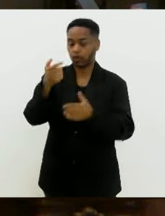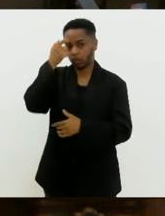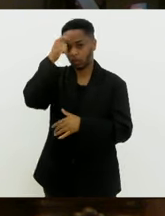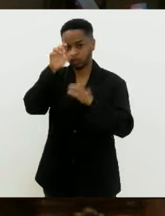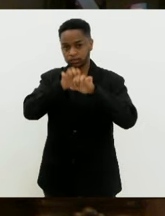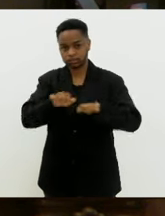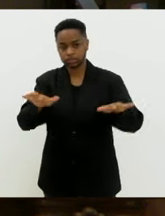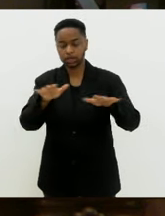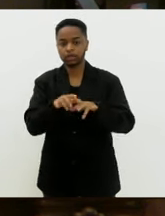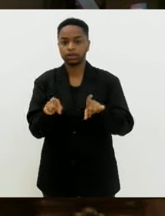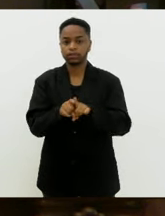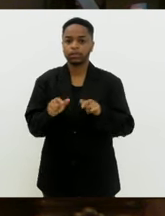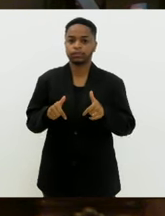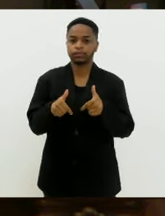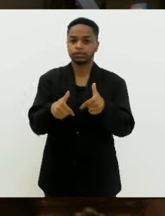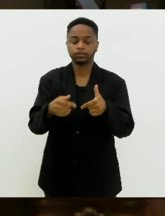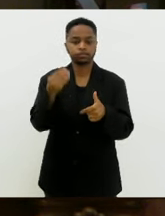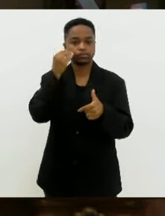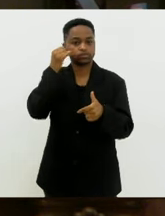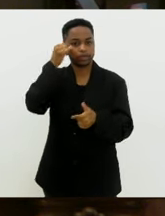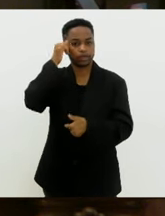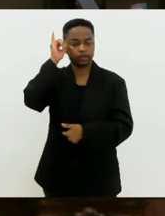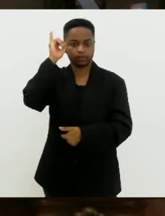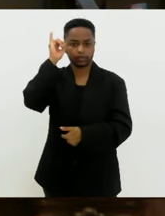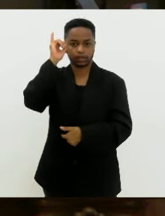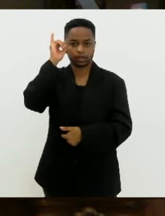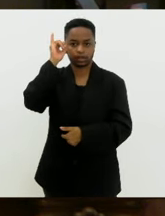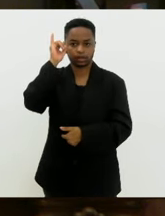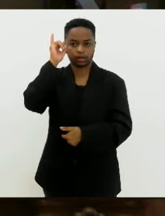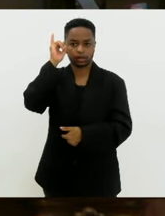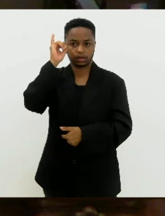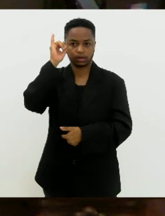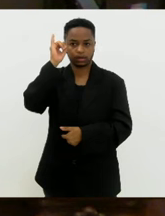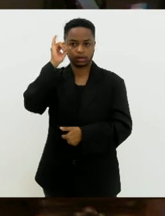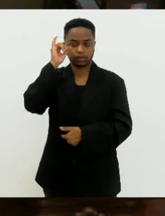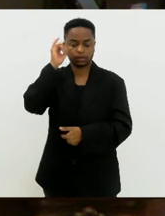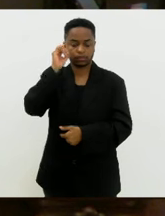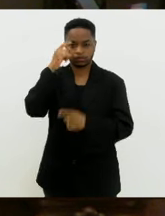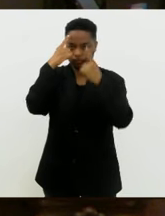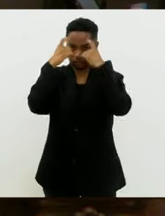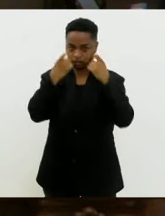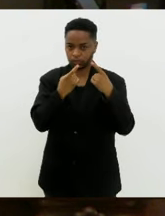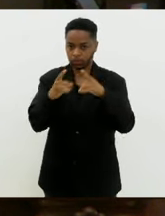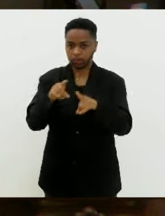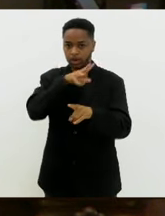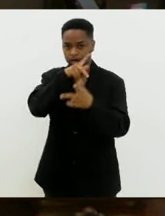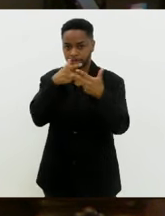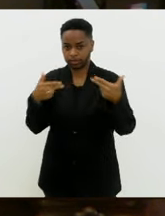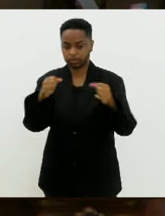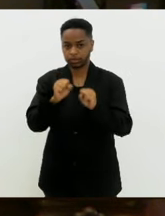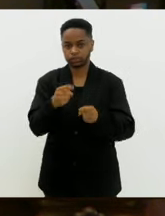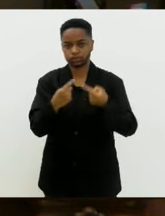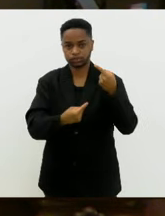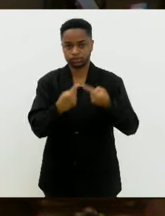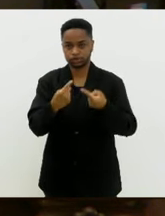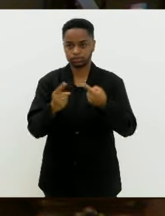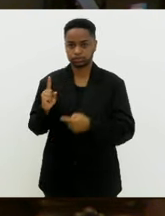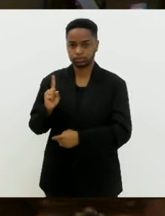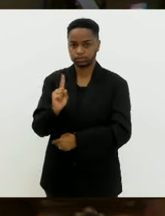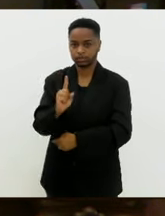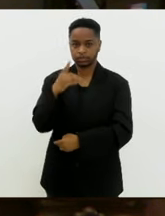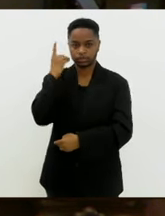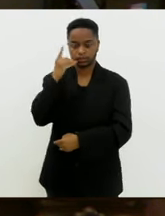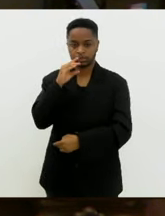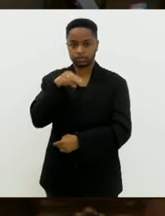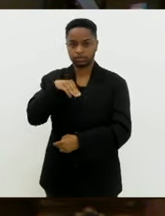e atividades de prevenção contra a crueldade aos animais. Em discussão, para discutir, deputado Carlos